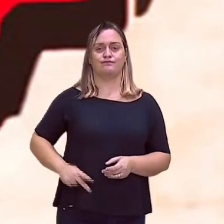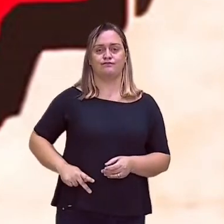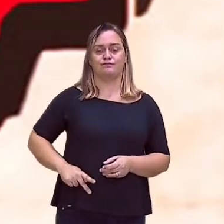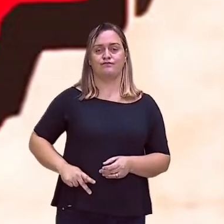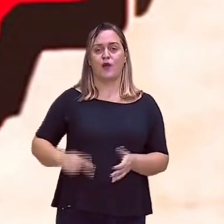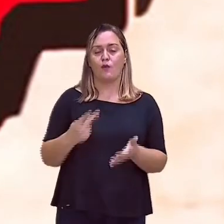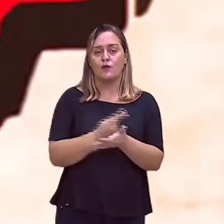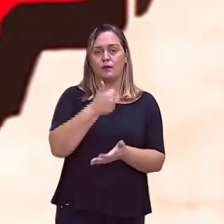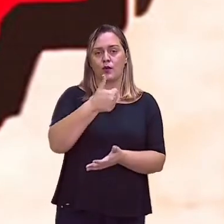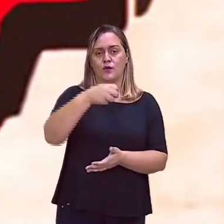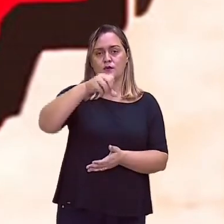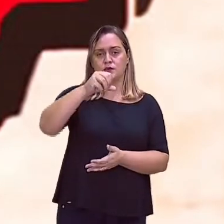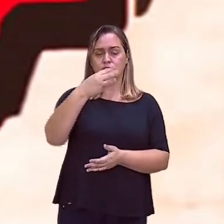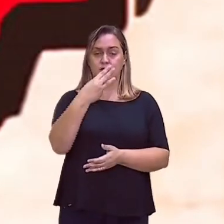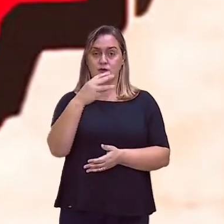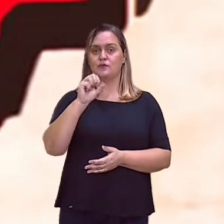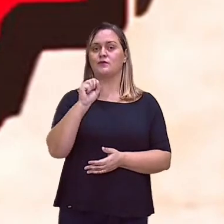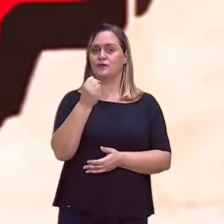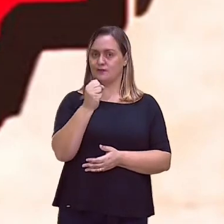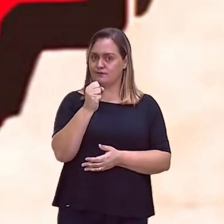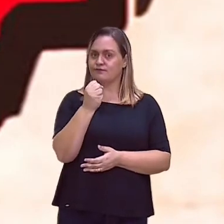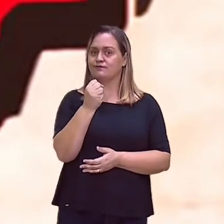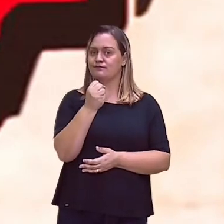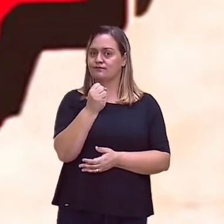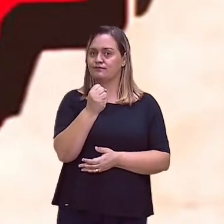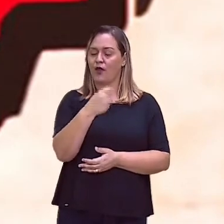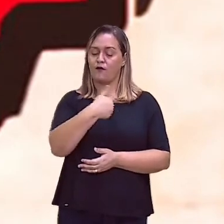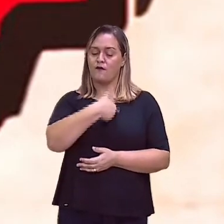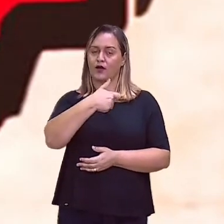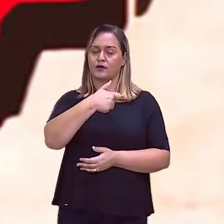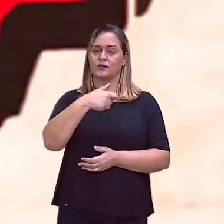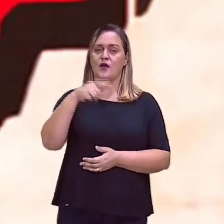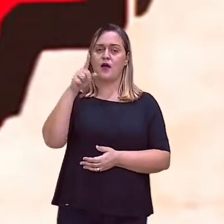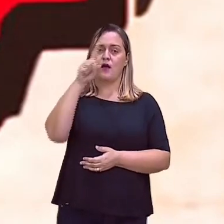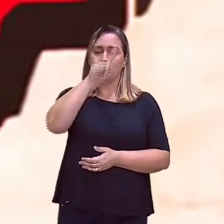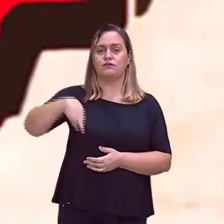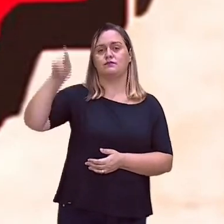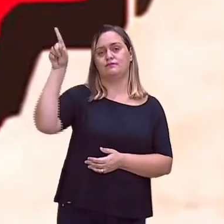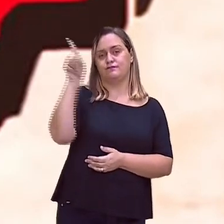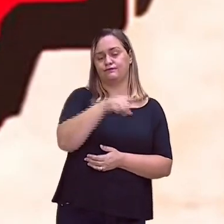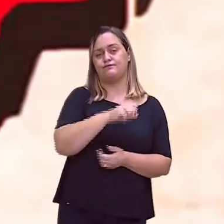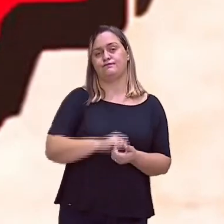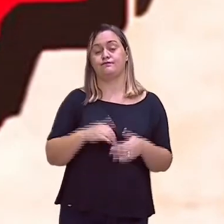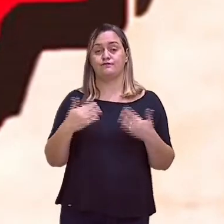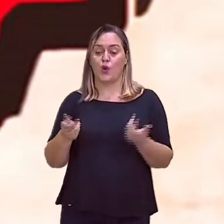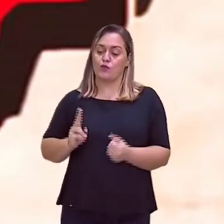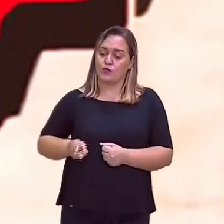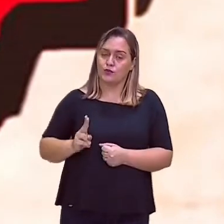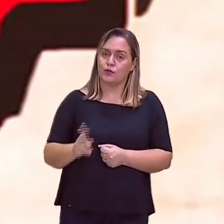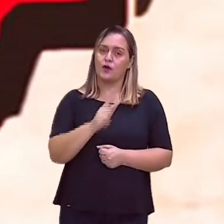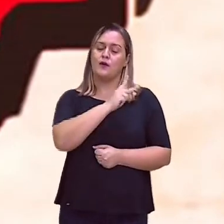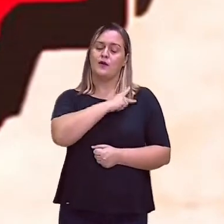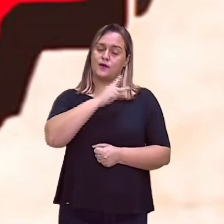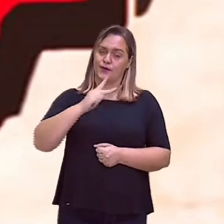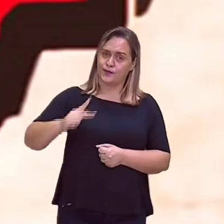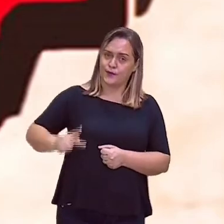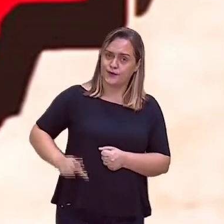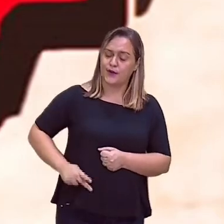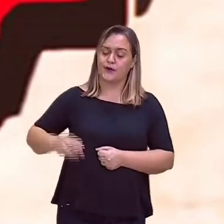1938. Então, assim, continuando no poder com a nova Constituição que dava a ele plenos direitos